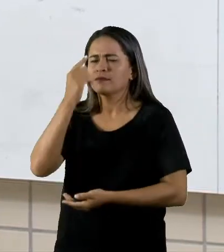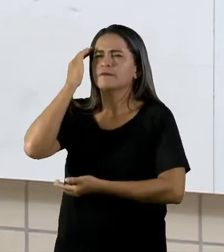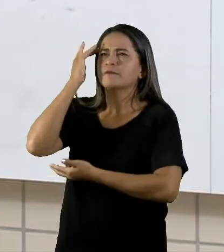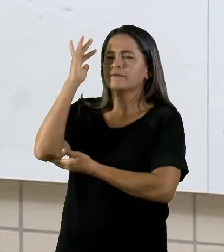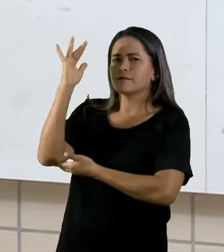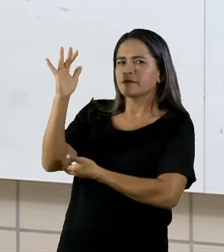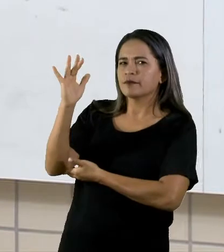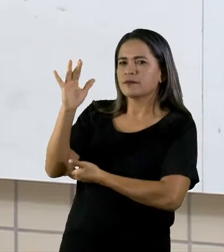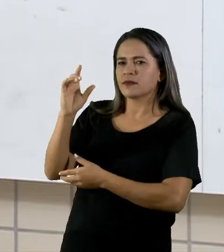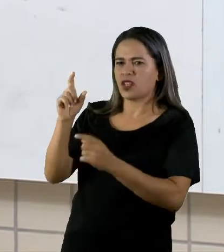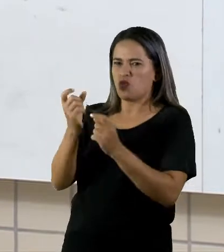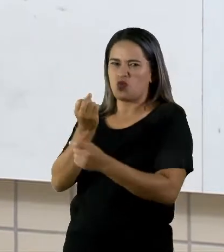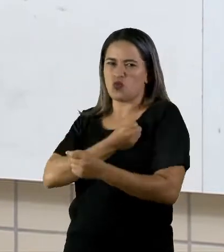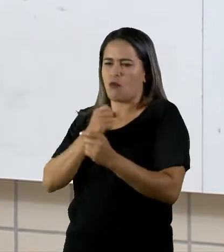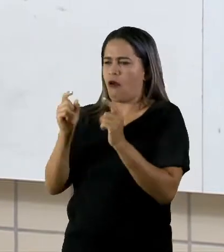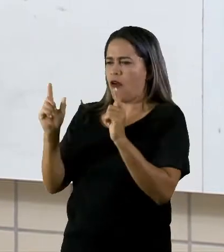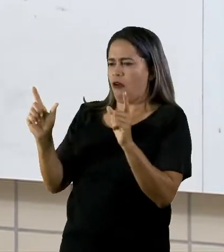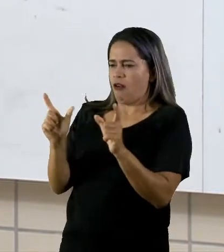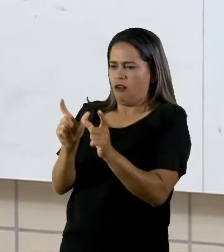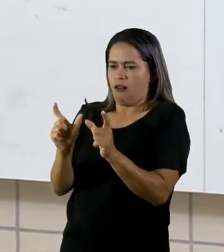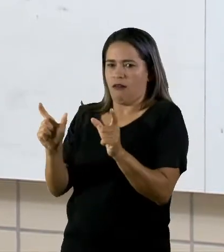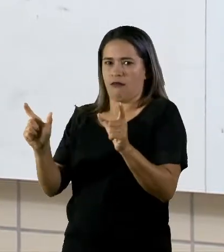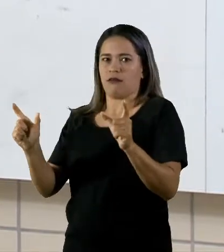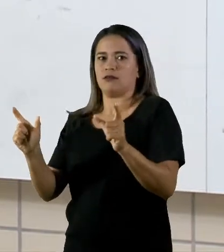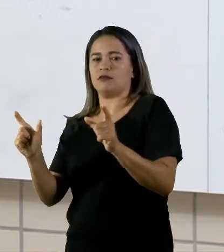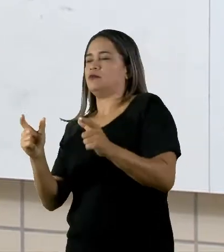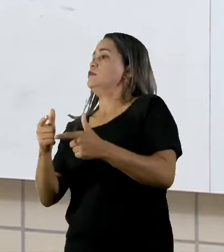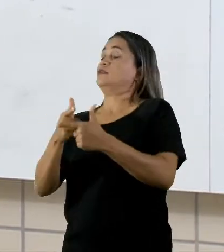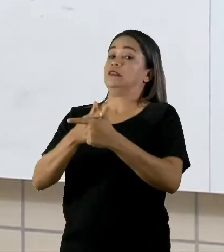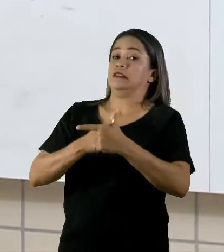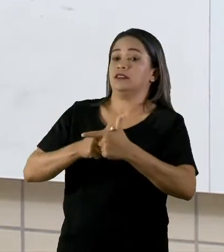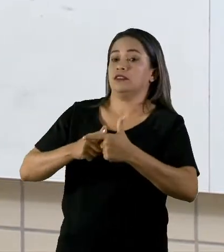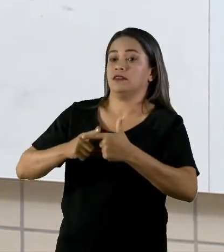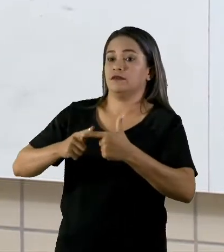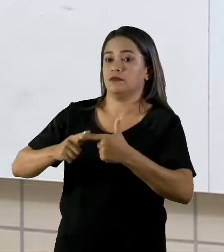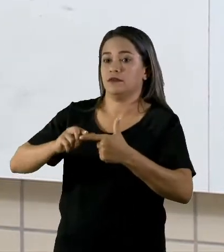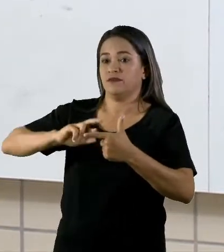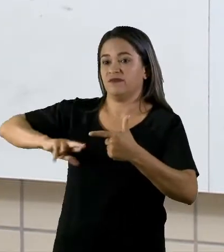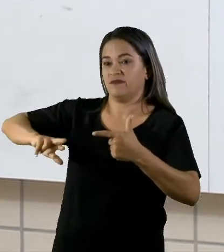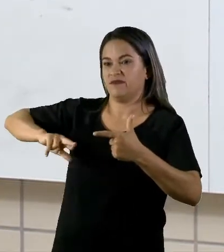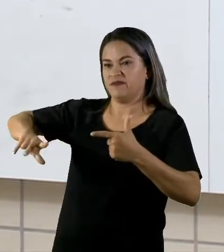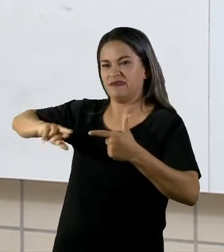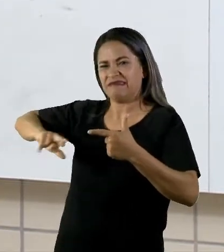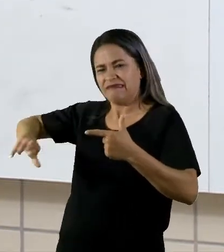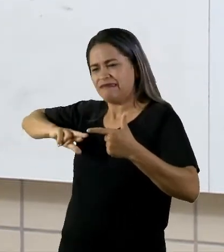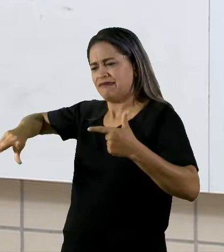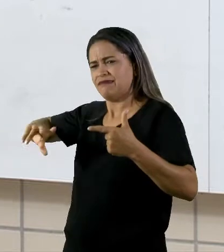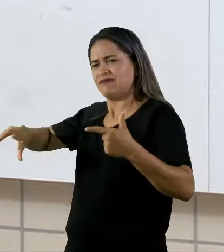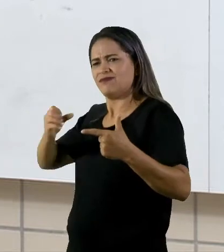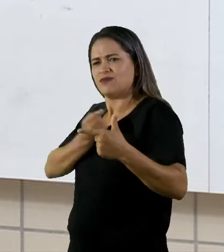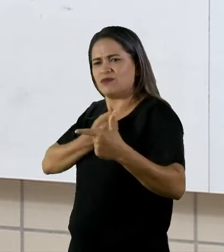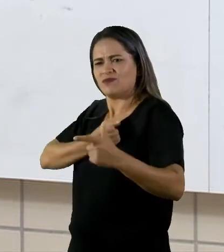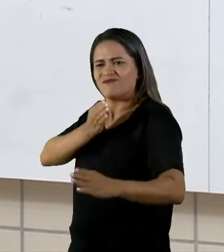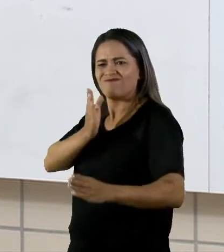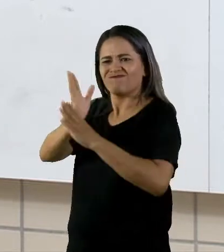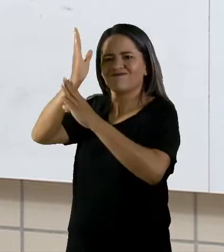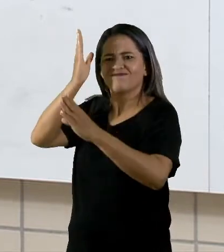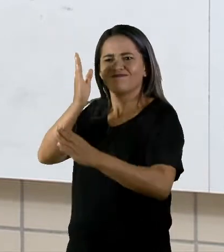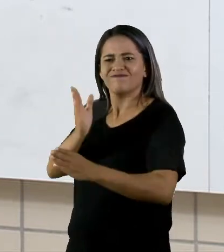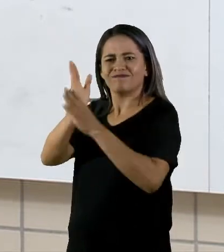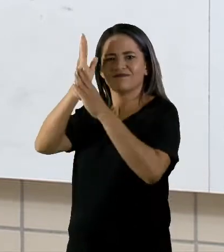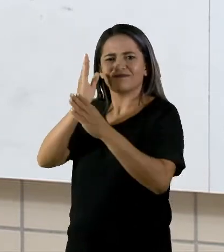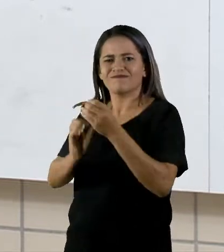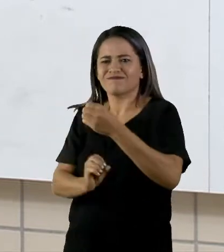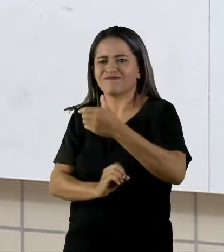número aqui enorme e dividir ele por inúmeros números para descobrir qual número que a conta